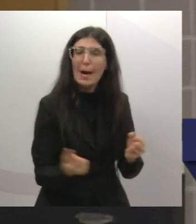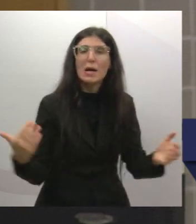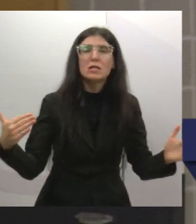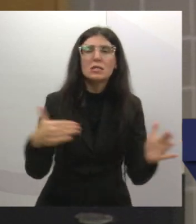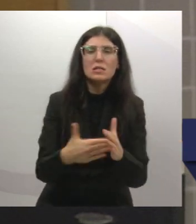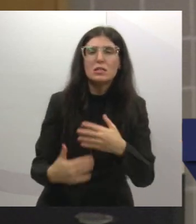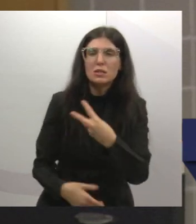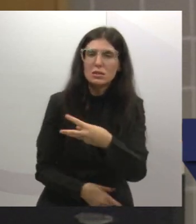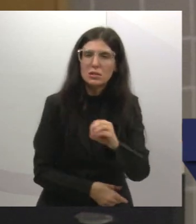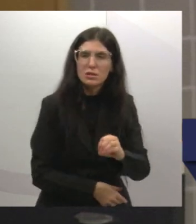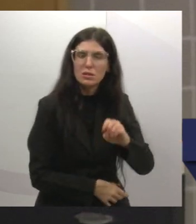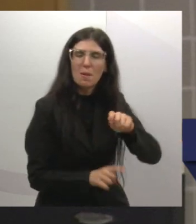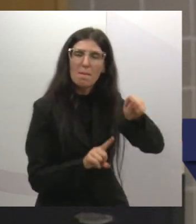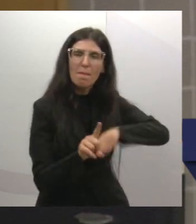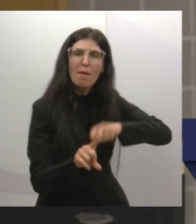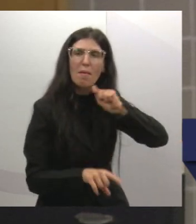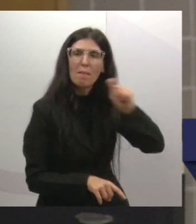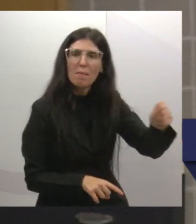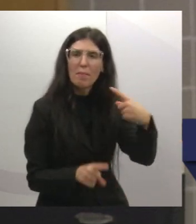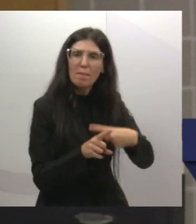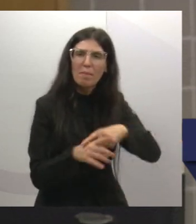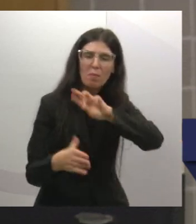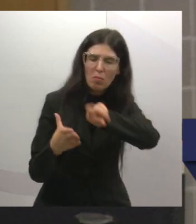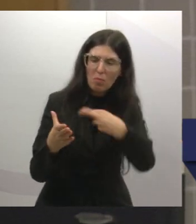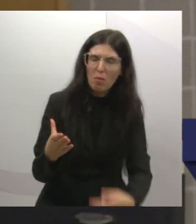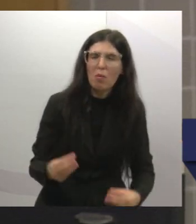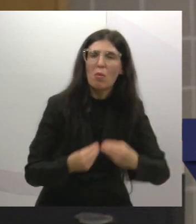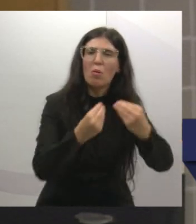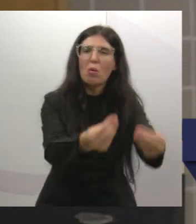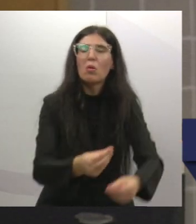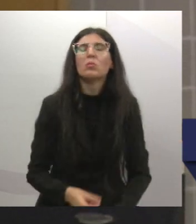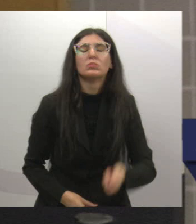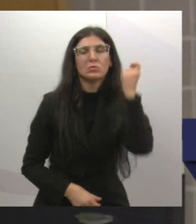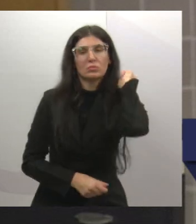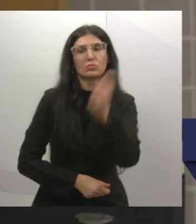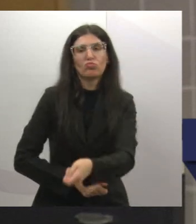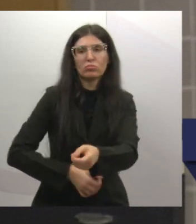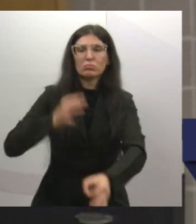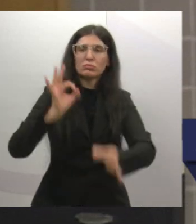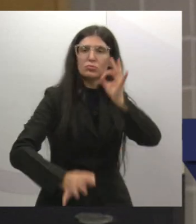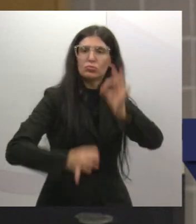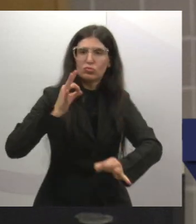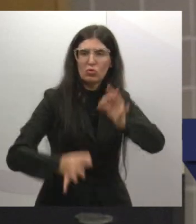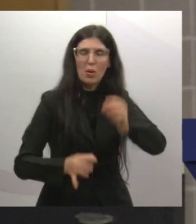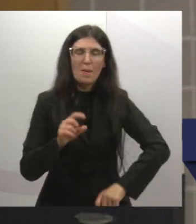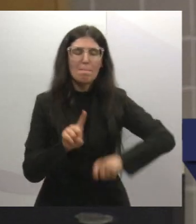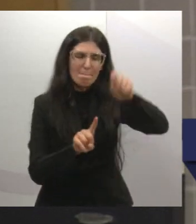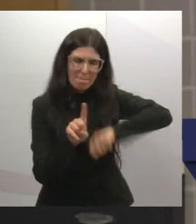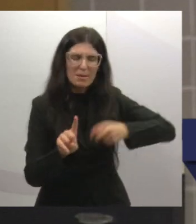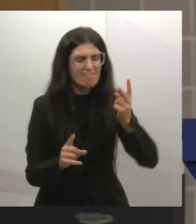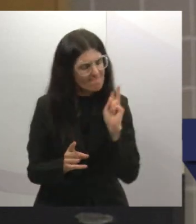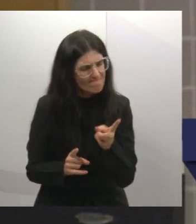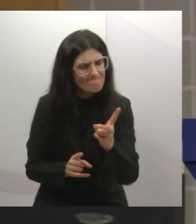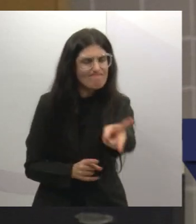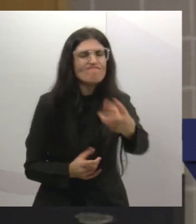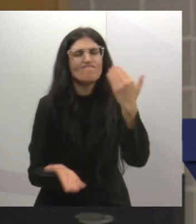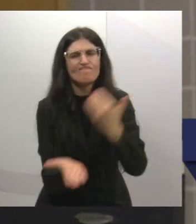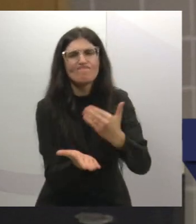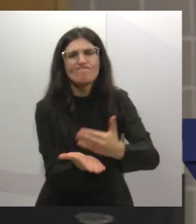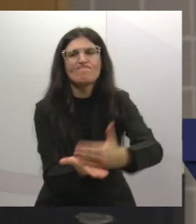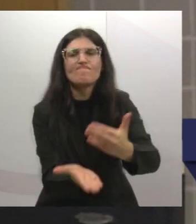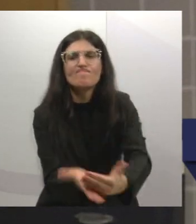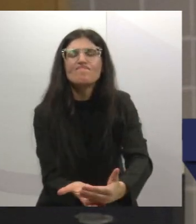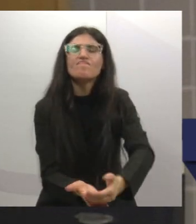abril, porque esses relatórios eles só entregam ao TCE mensalmente E o TCE, que é o Tribunal de Contas do Estado de São